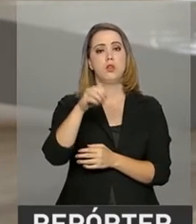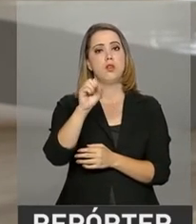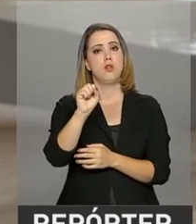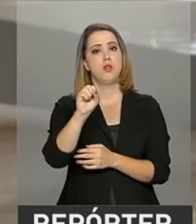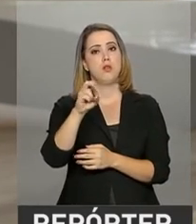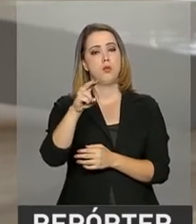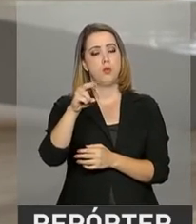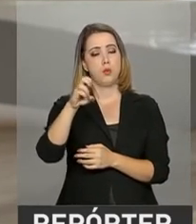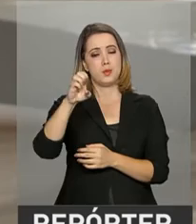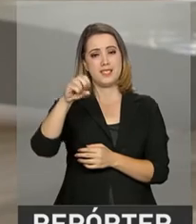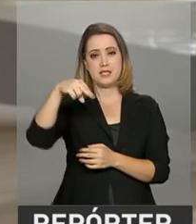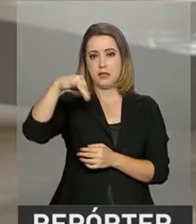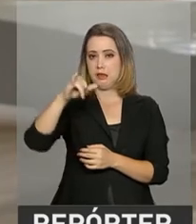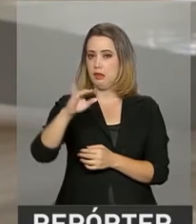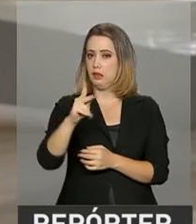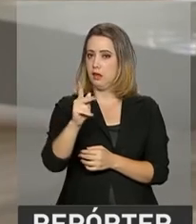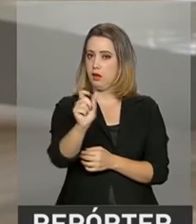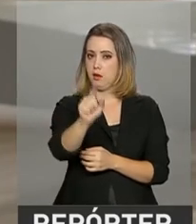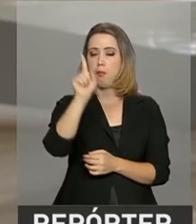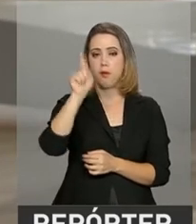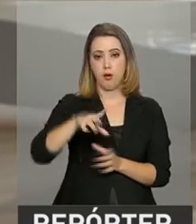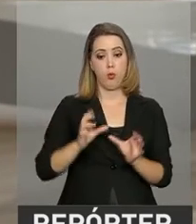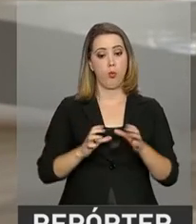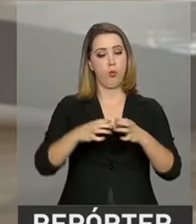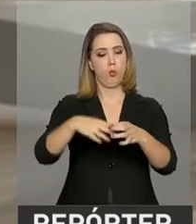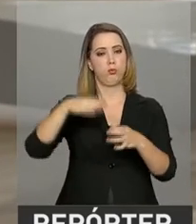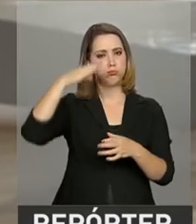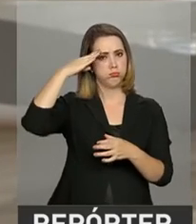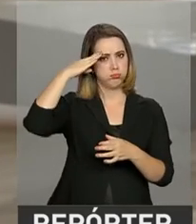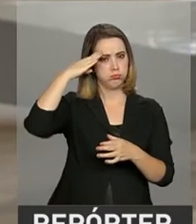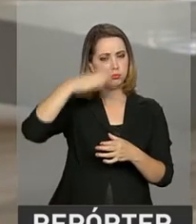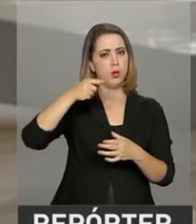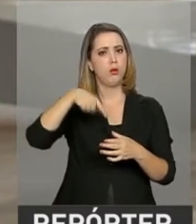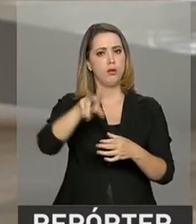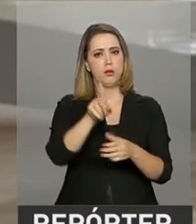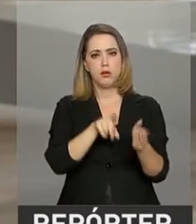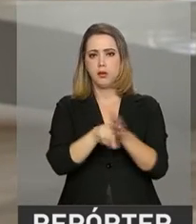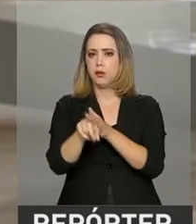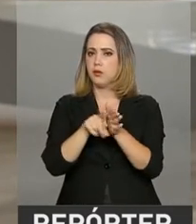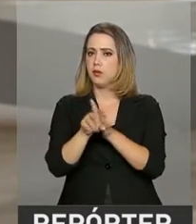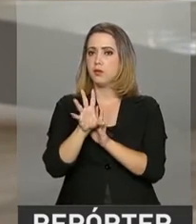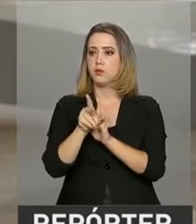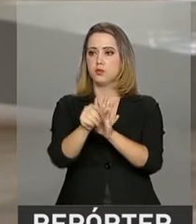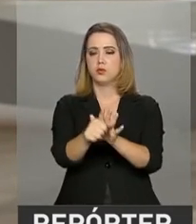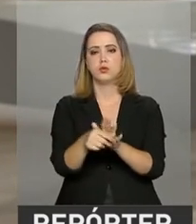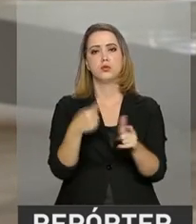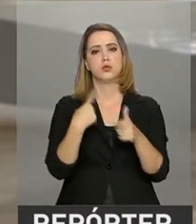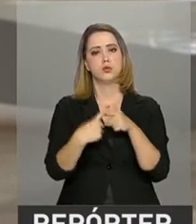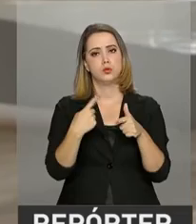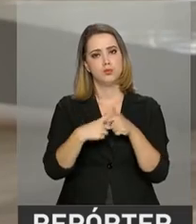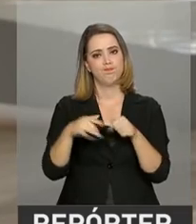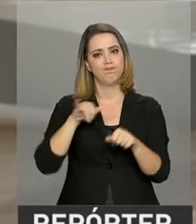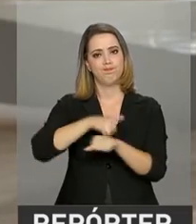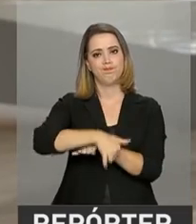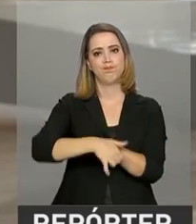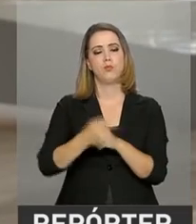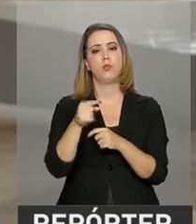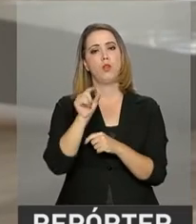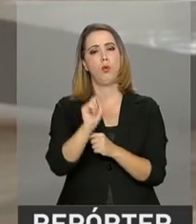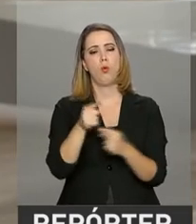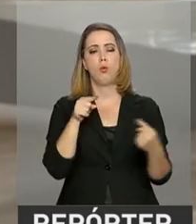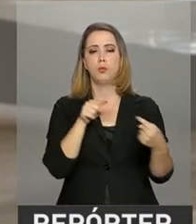e à órgão oficial no país que faz esta investigação em relação a acidentes aéreos o principal